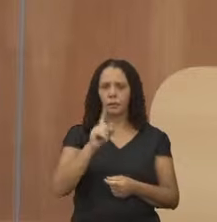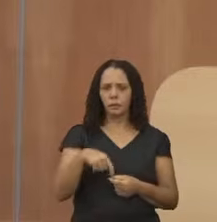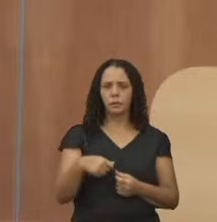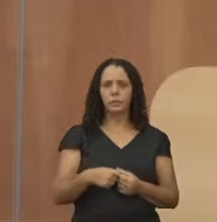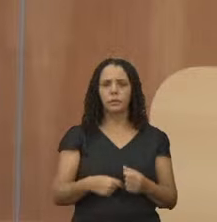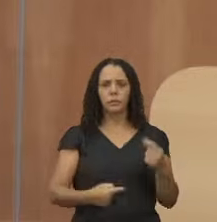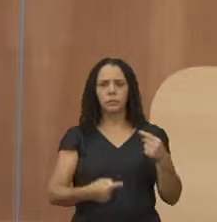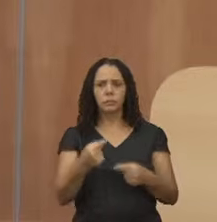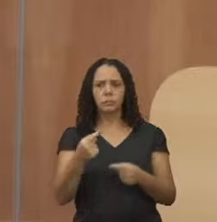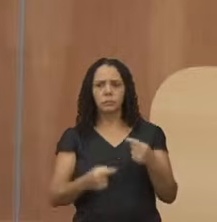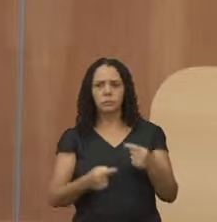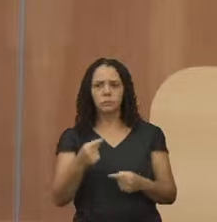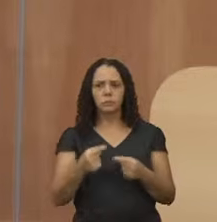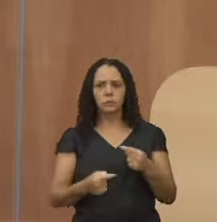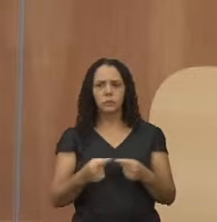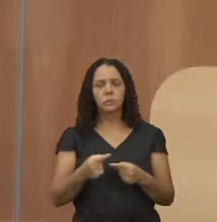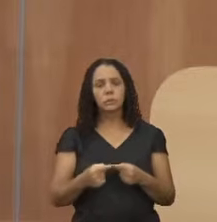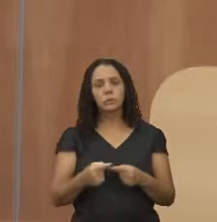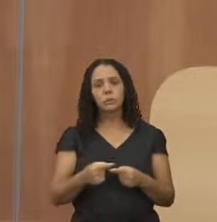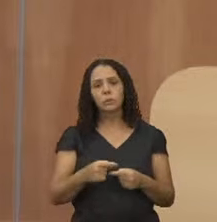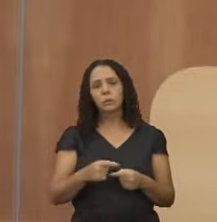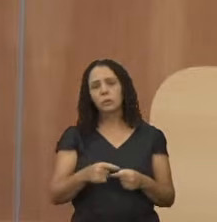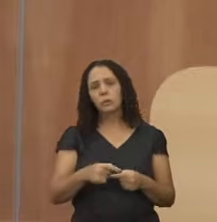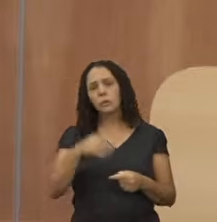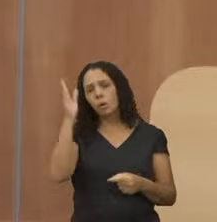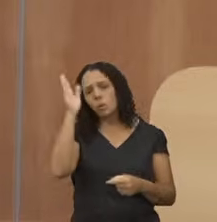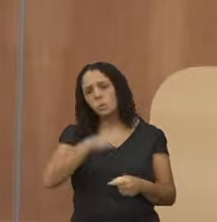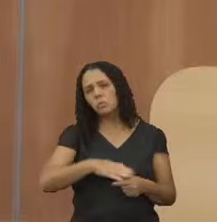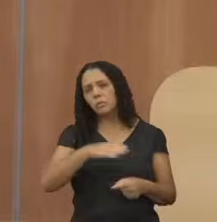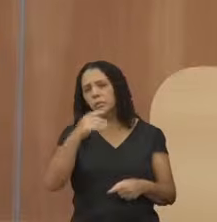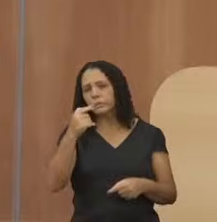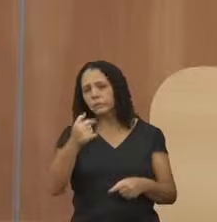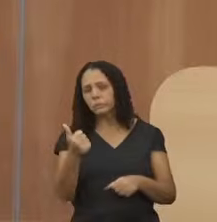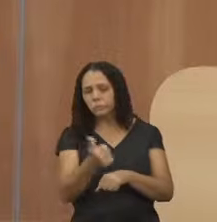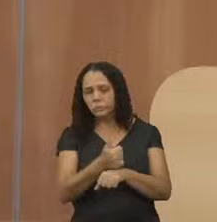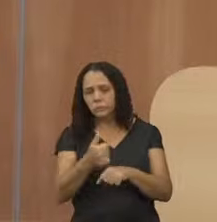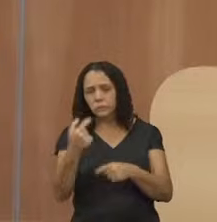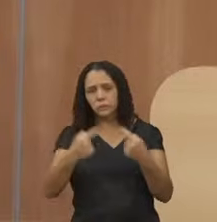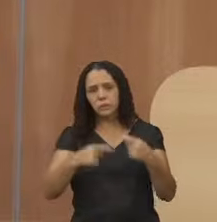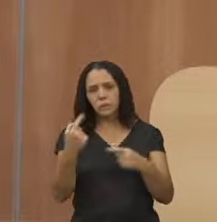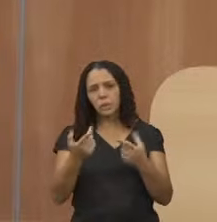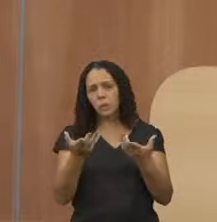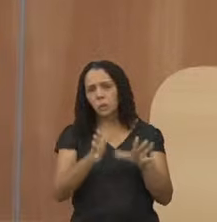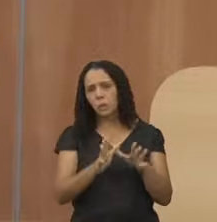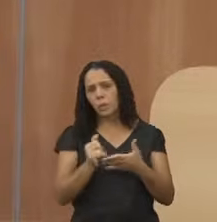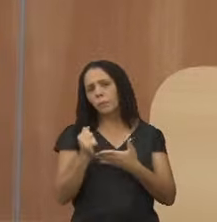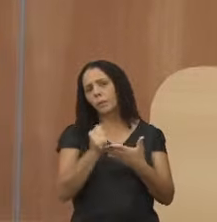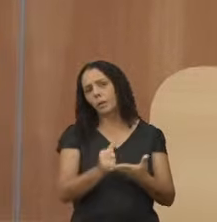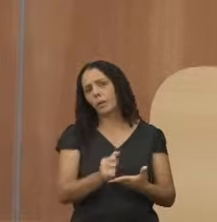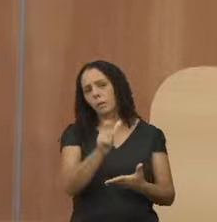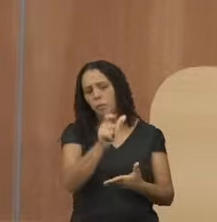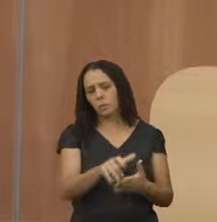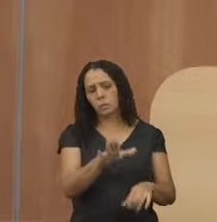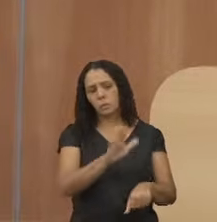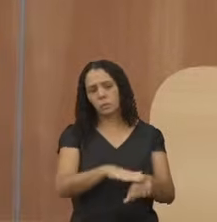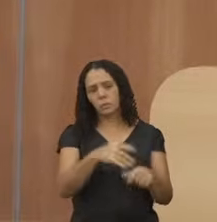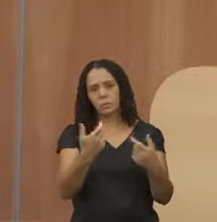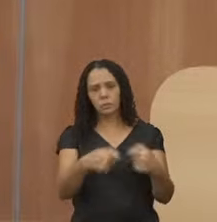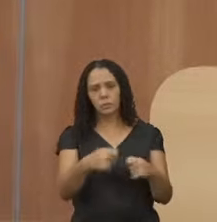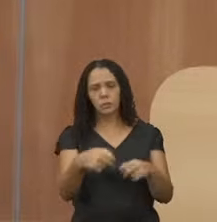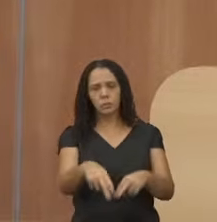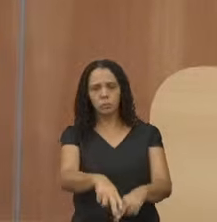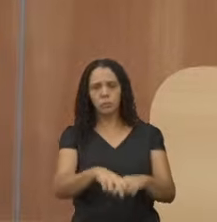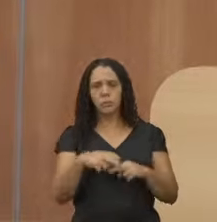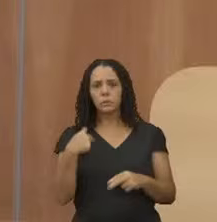política que os maus políticos não têm olhar para essas pessoas que mais necessitam, que mais precisa, e é por